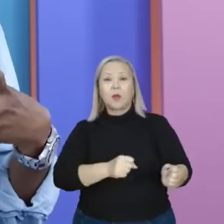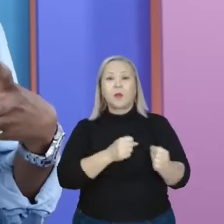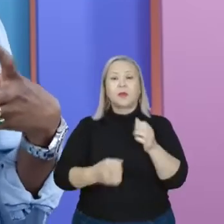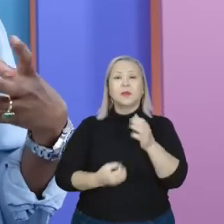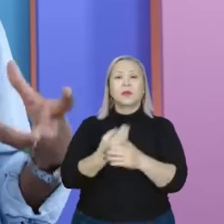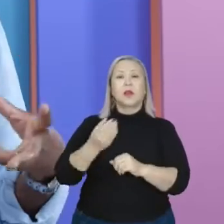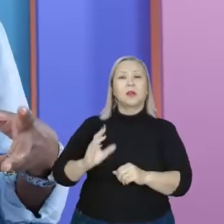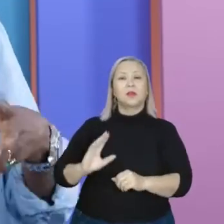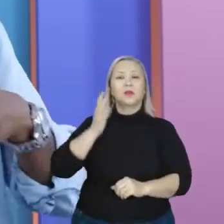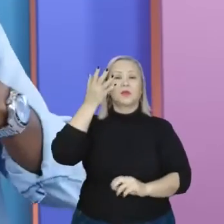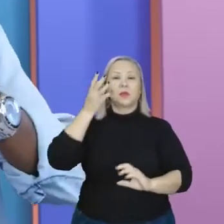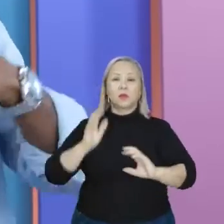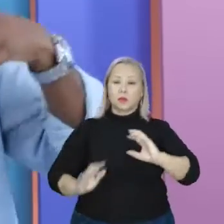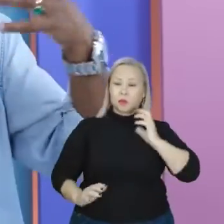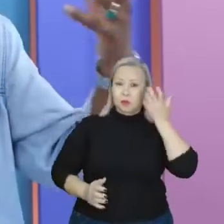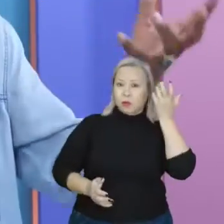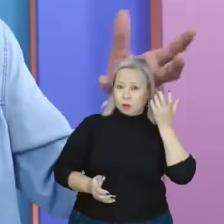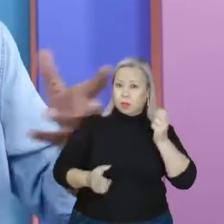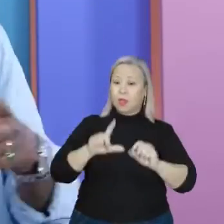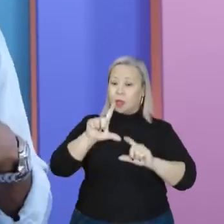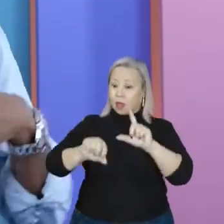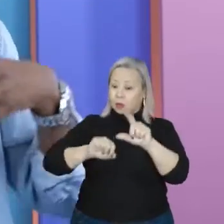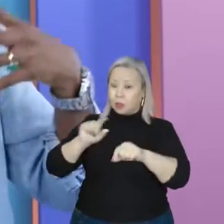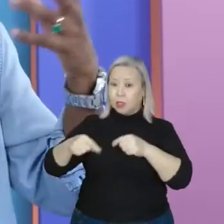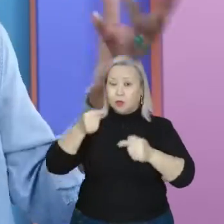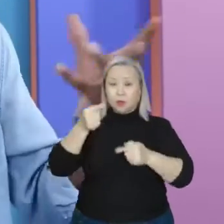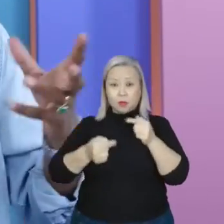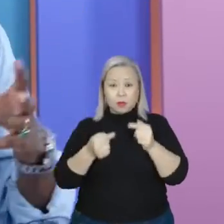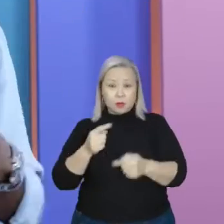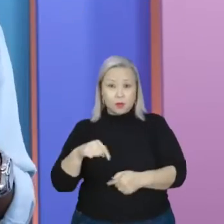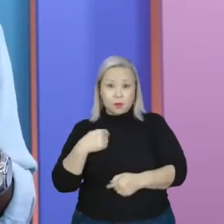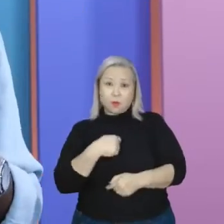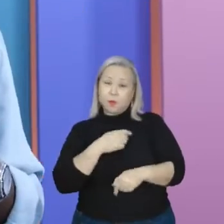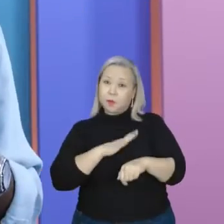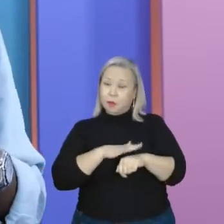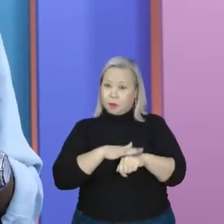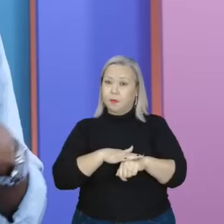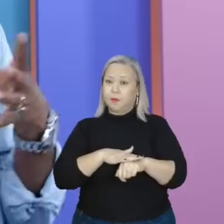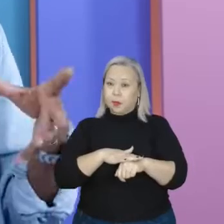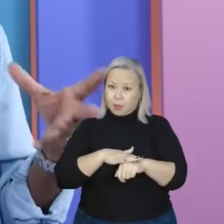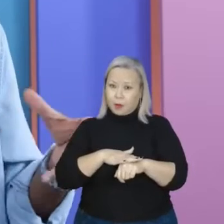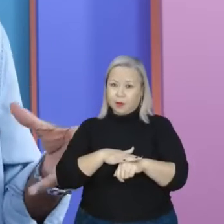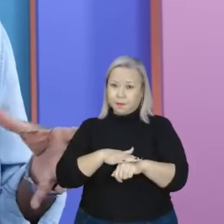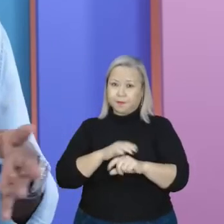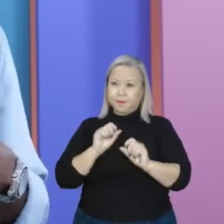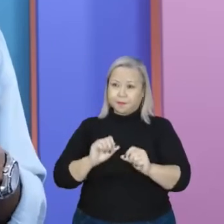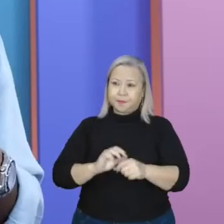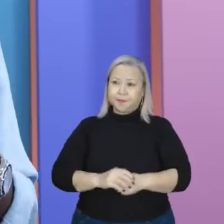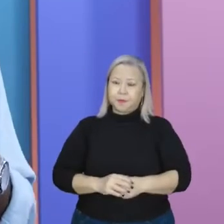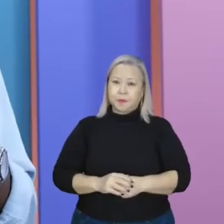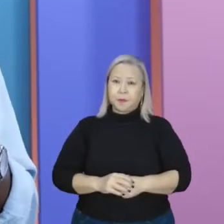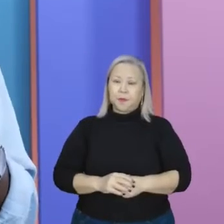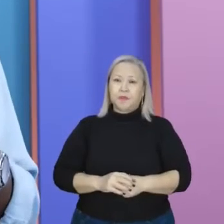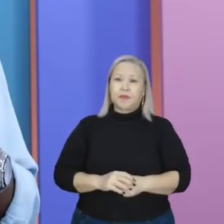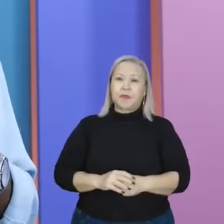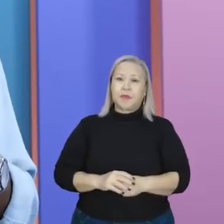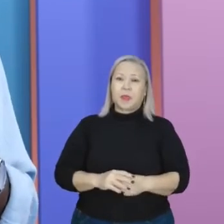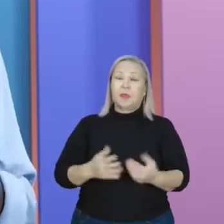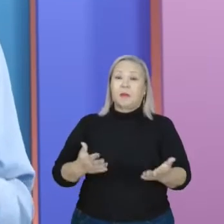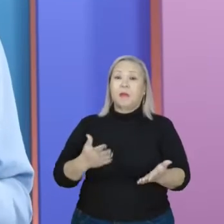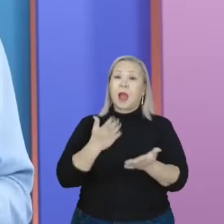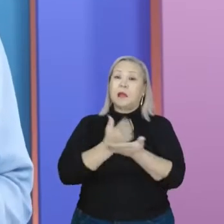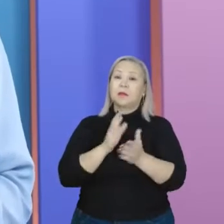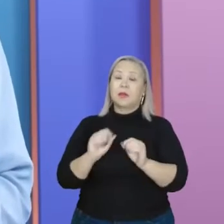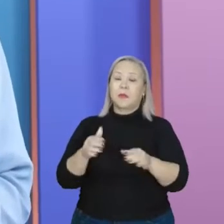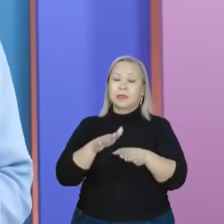as alternativas políticas para nossa... enfim, né, para combater essa desigualdade tão grande que a gente tem no